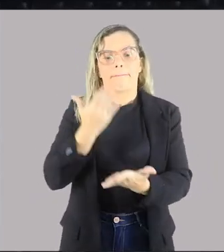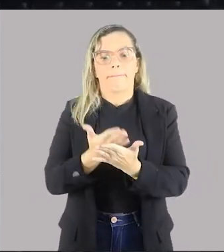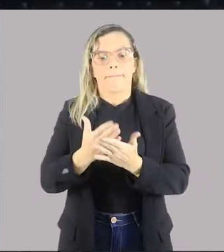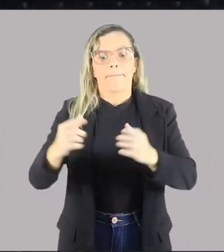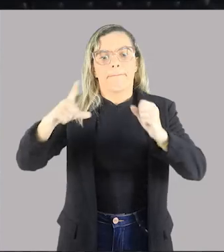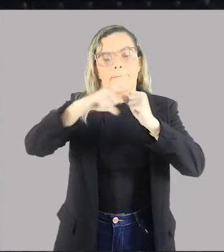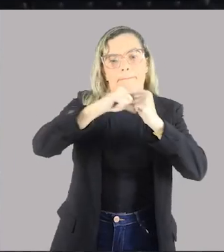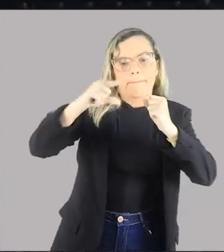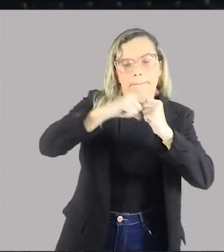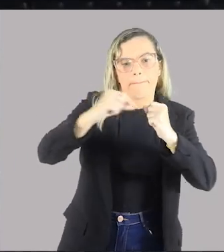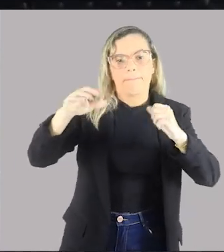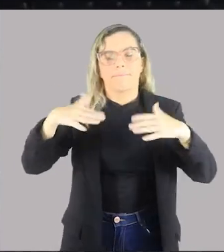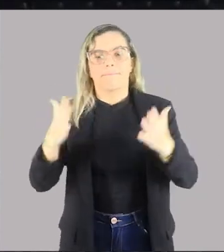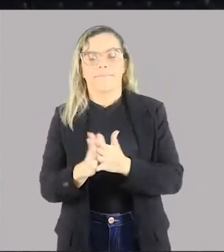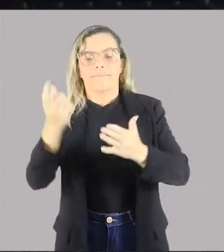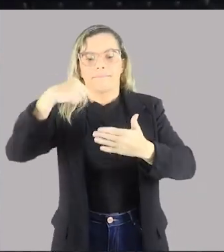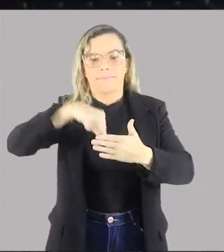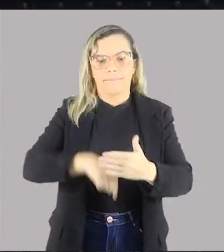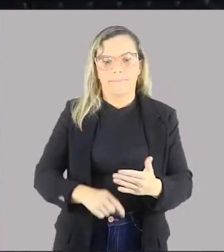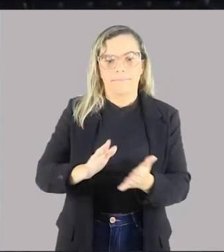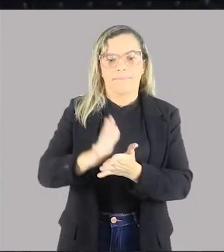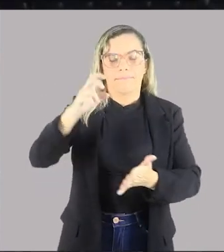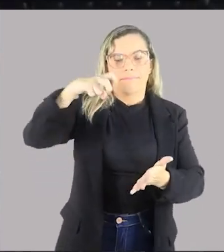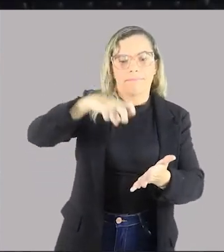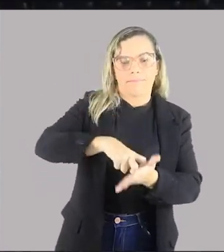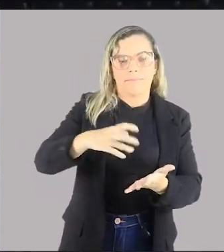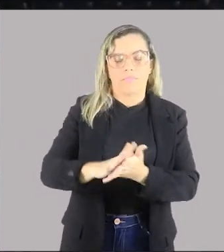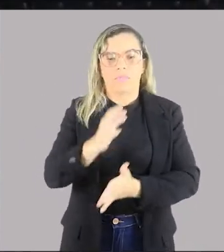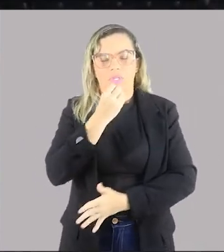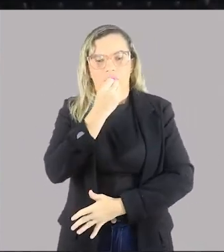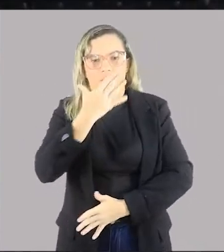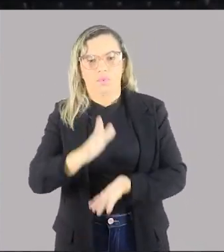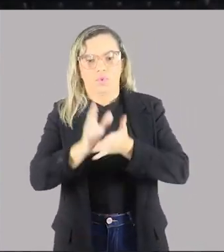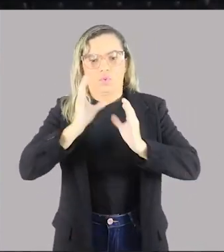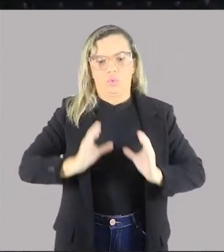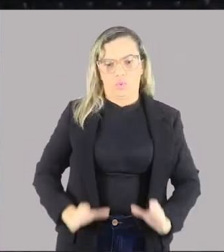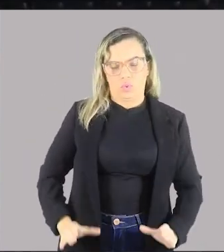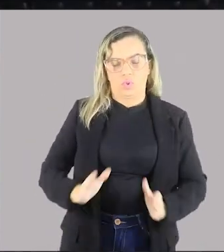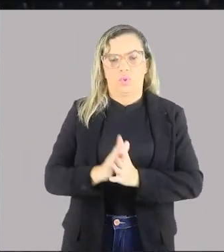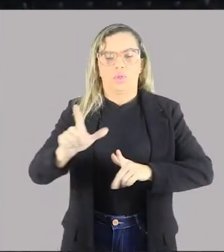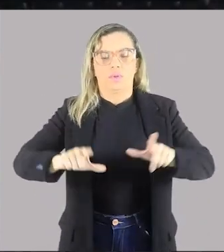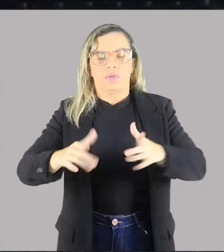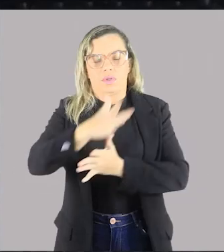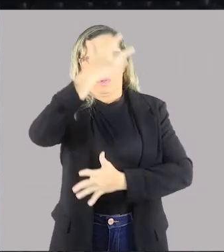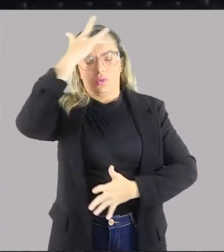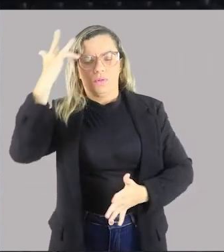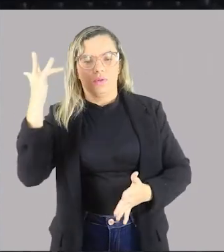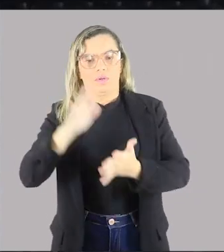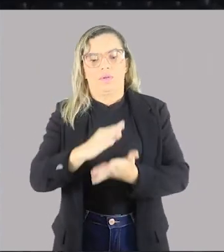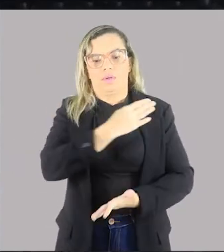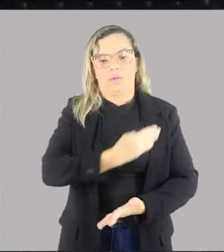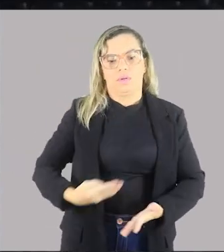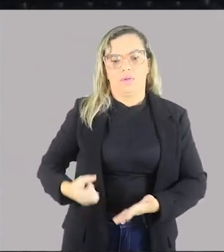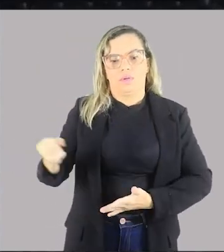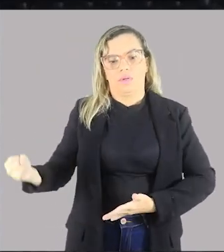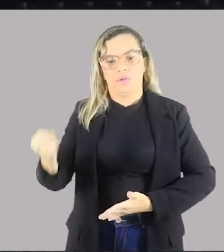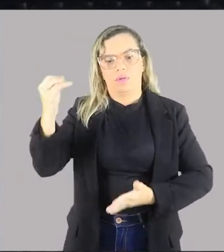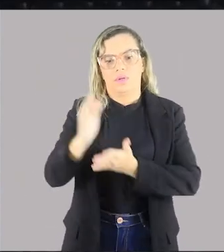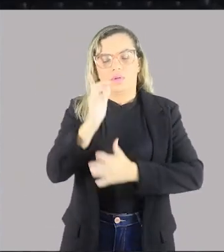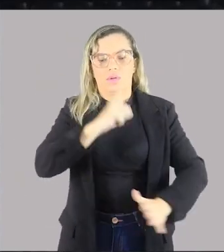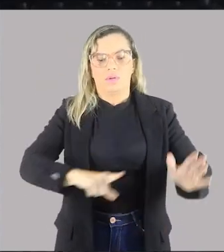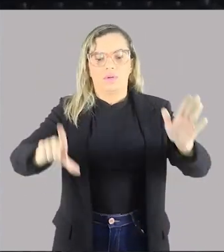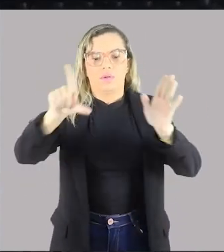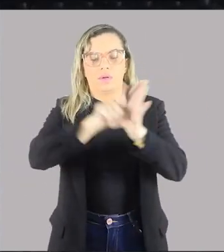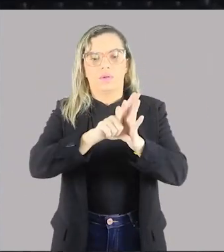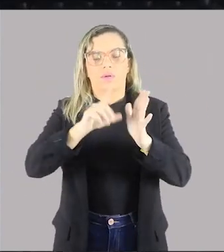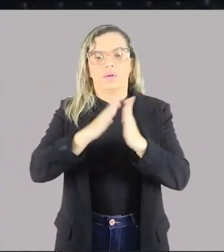mais afinco essas infrações e essas boas condutas do servidor público. É importante dizer que a lei que nós vamos trabalhar é uma